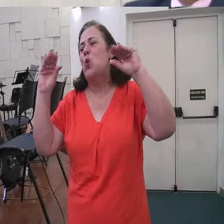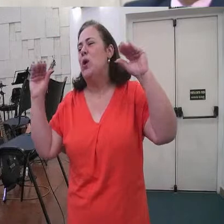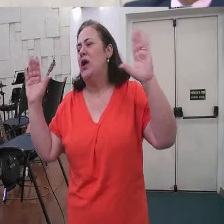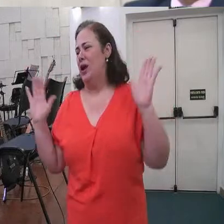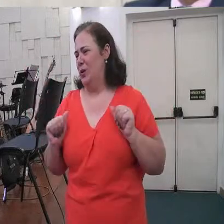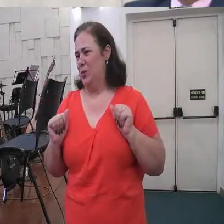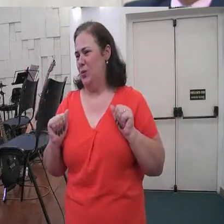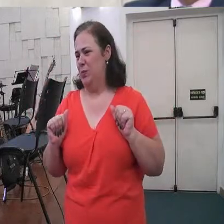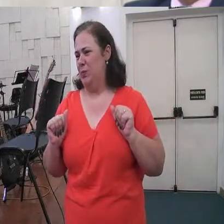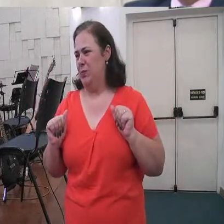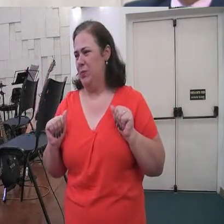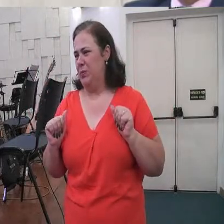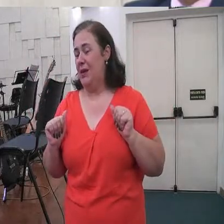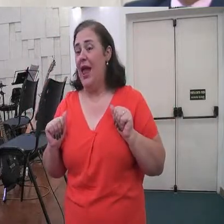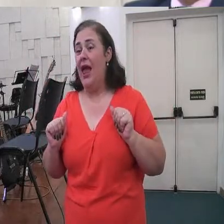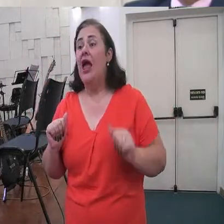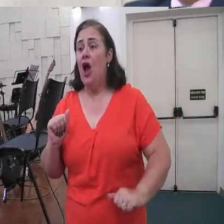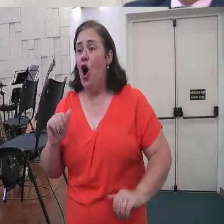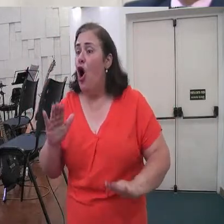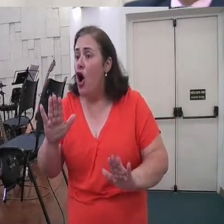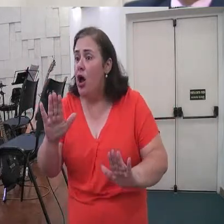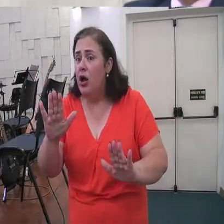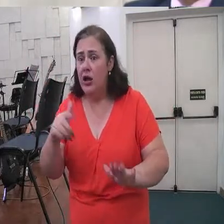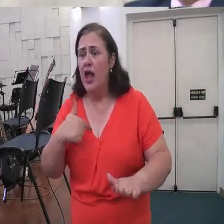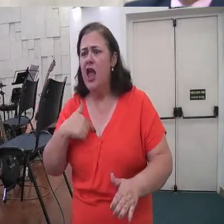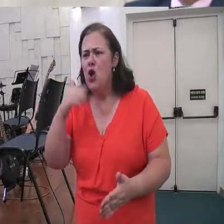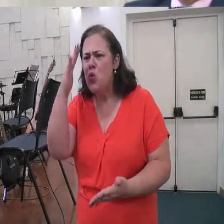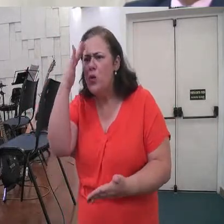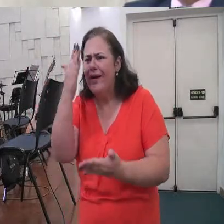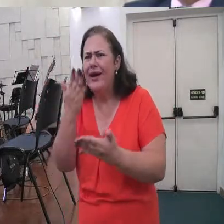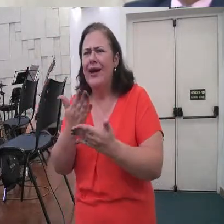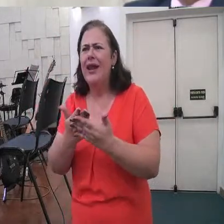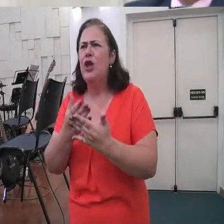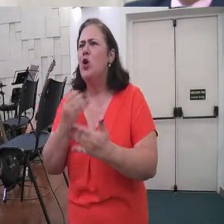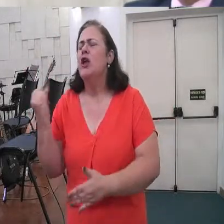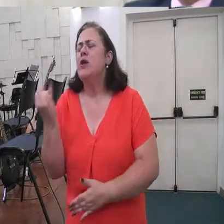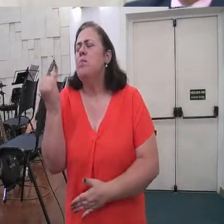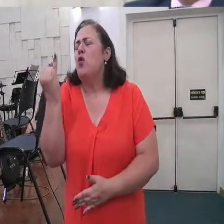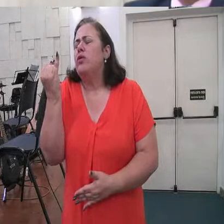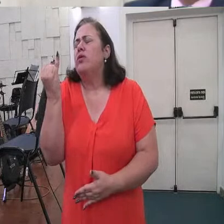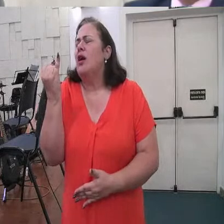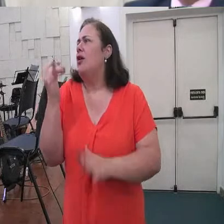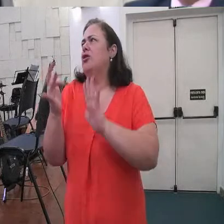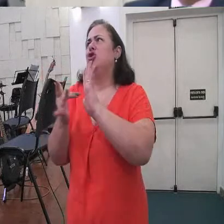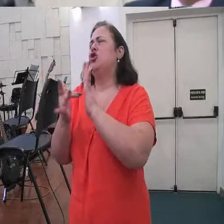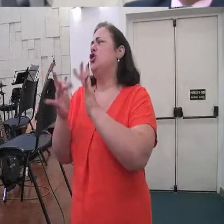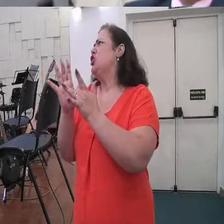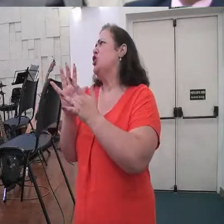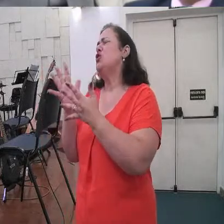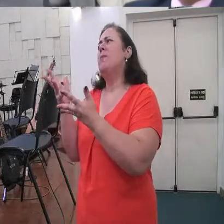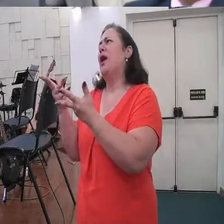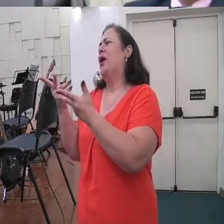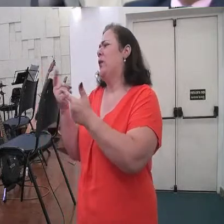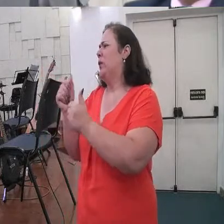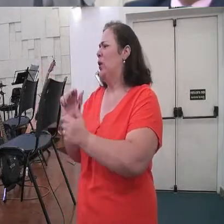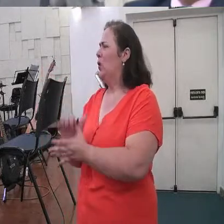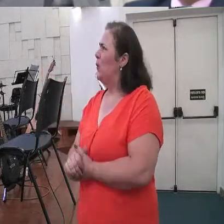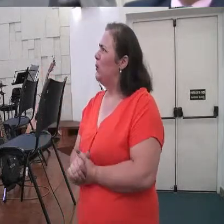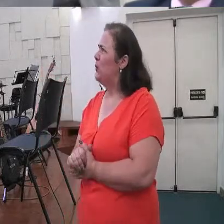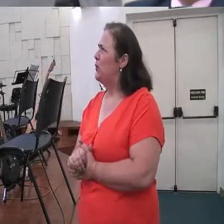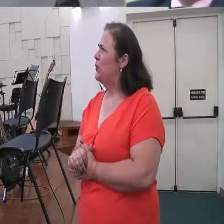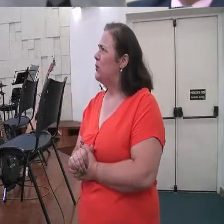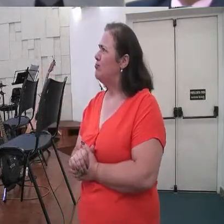isso? Eu também creio. O importante é falarmos de Deus, não é? O importante é Deus